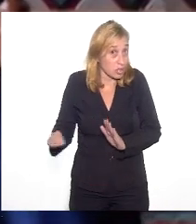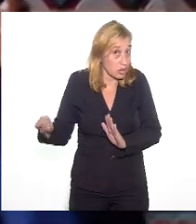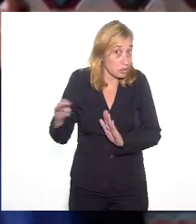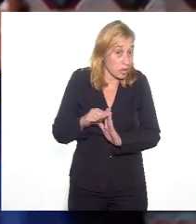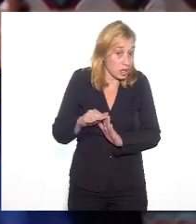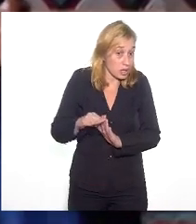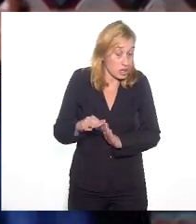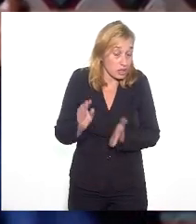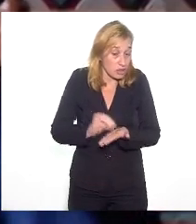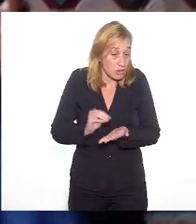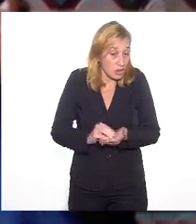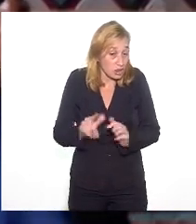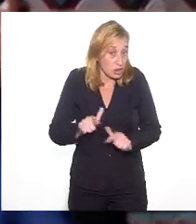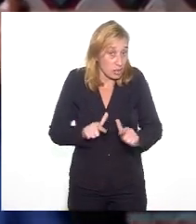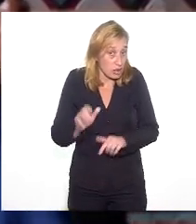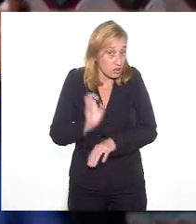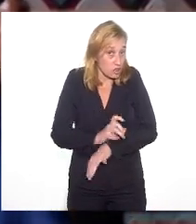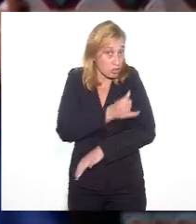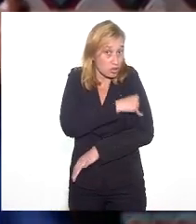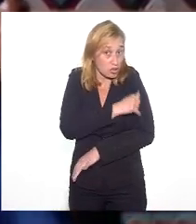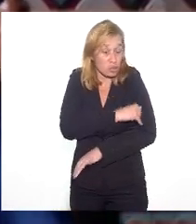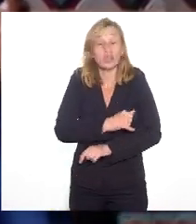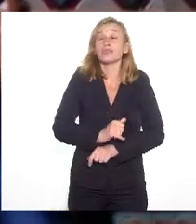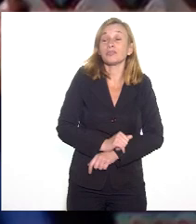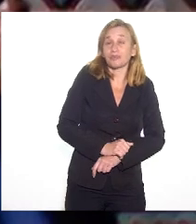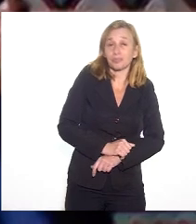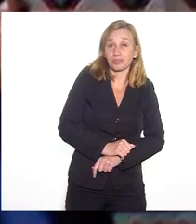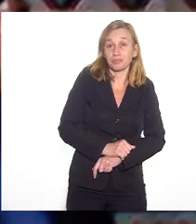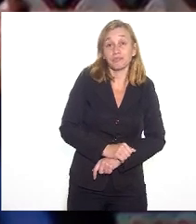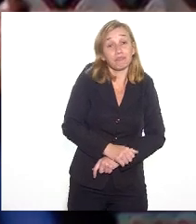de desemprego no estado do Rio de Janeiro, né?